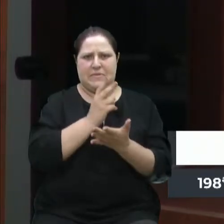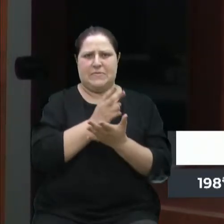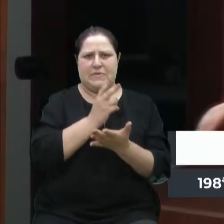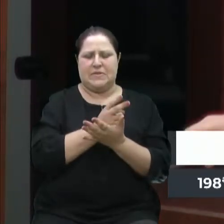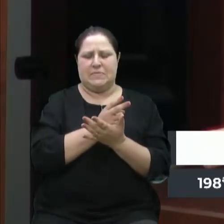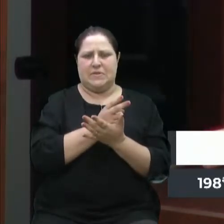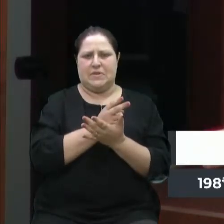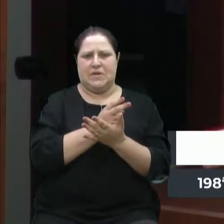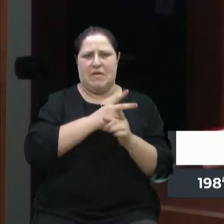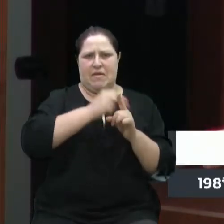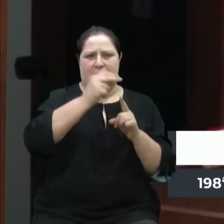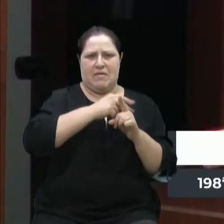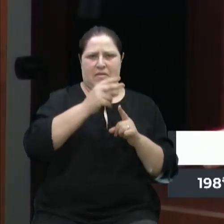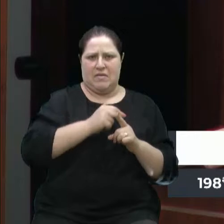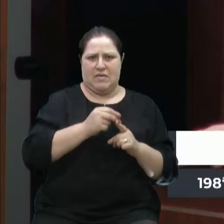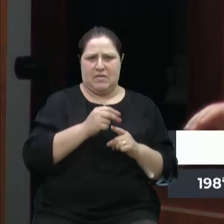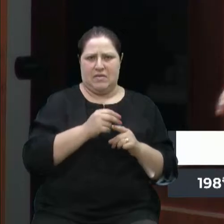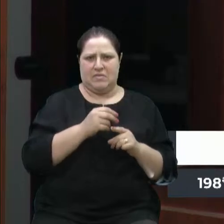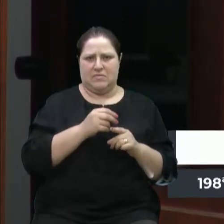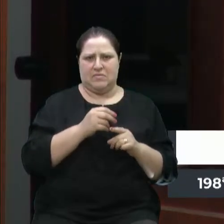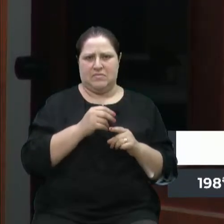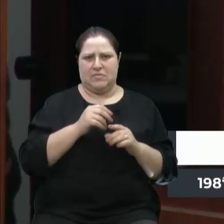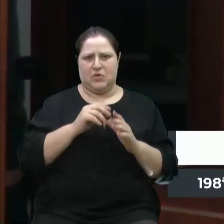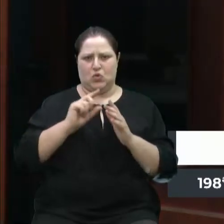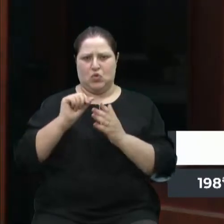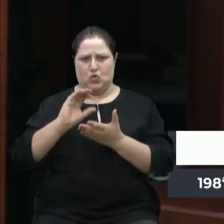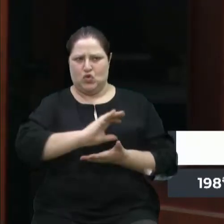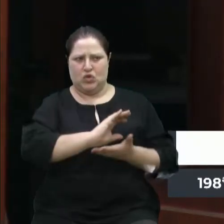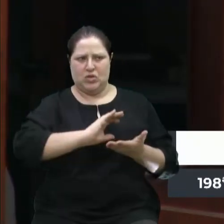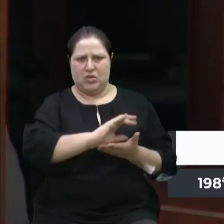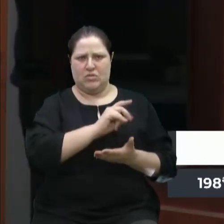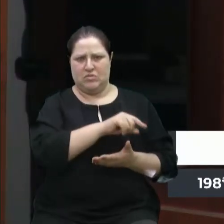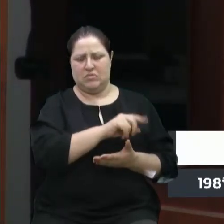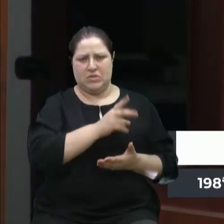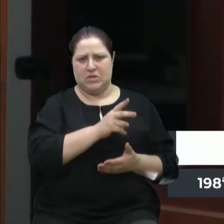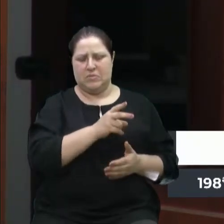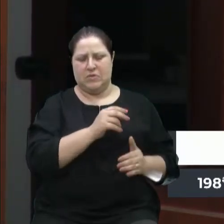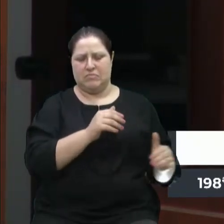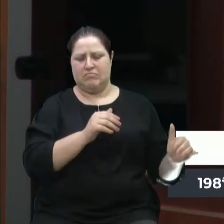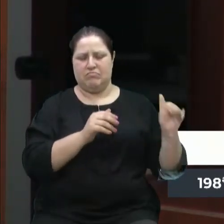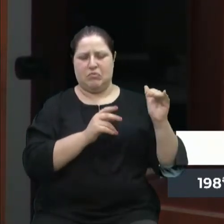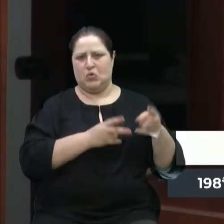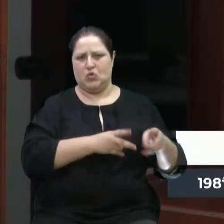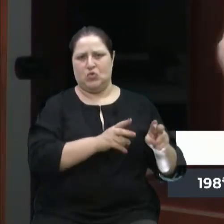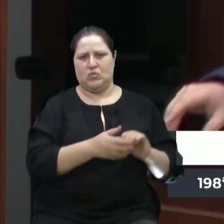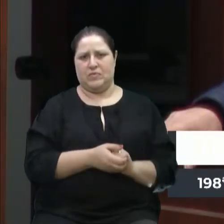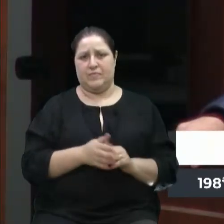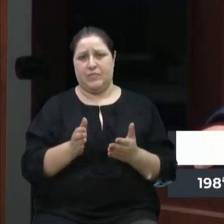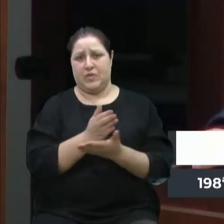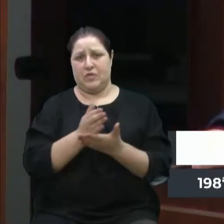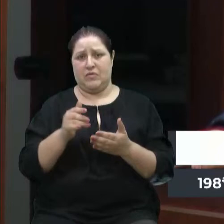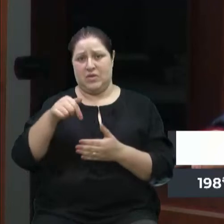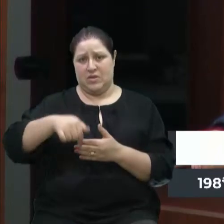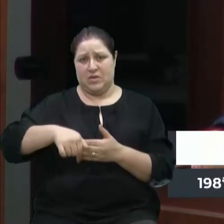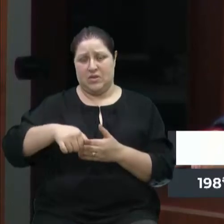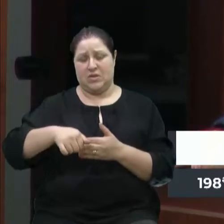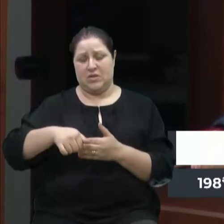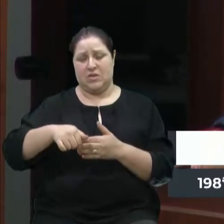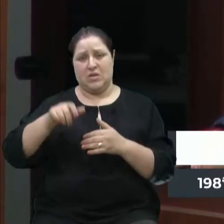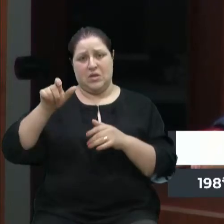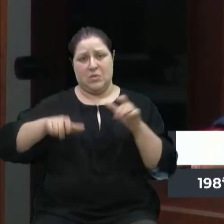Infelizmente, isso está acontecendo. Né? Talvez candidaturas bem interessantes aqui da casa não receberão